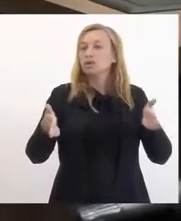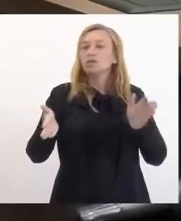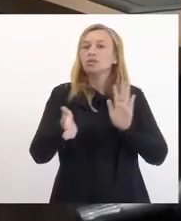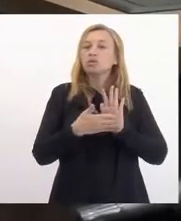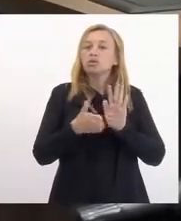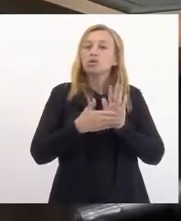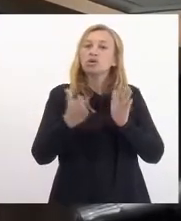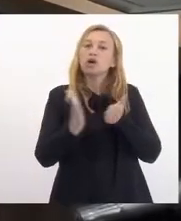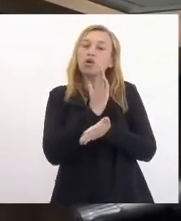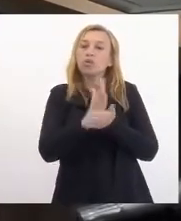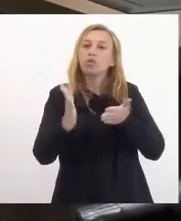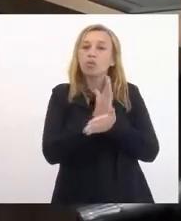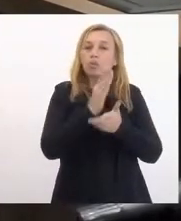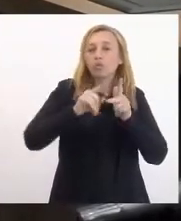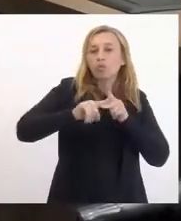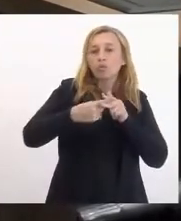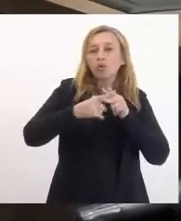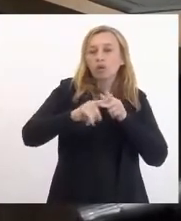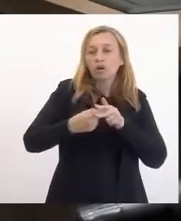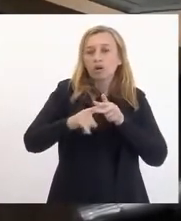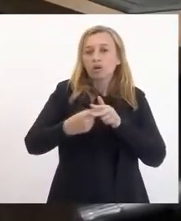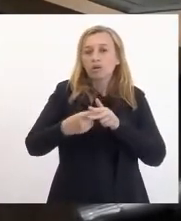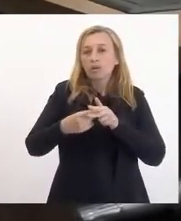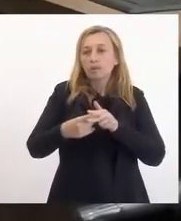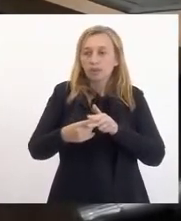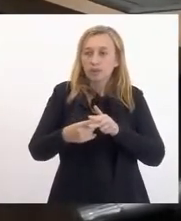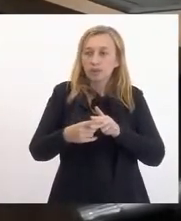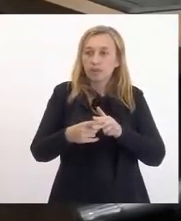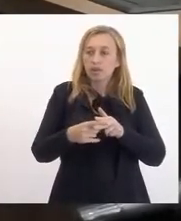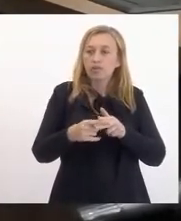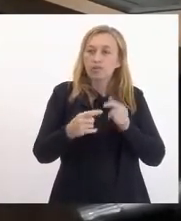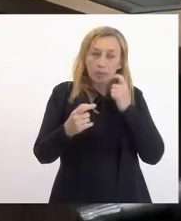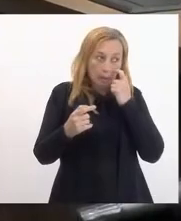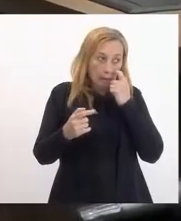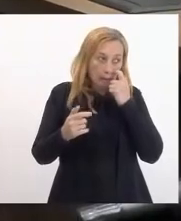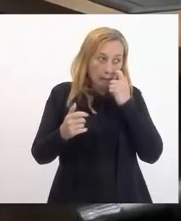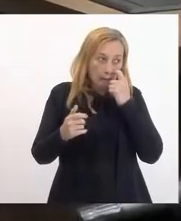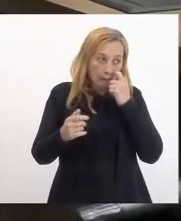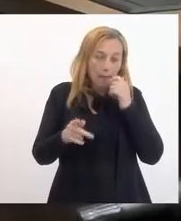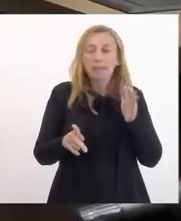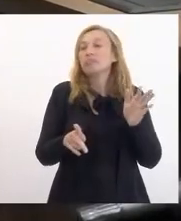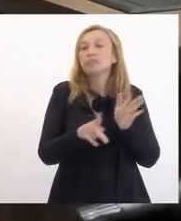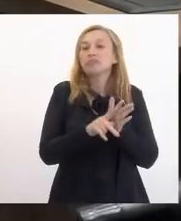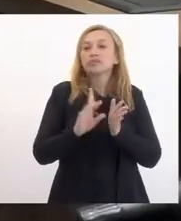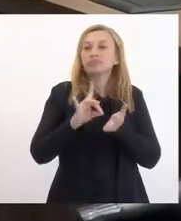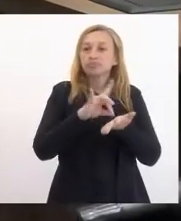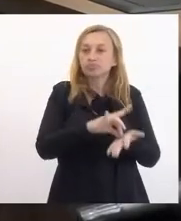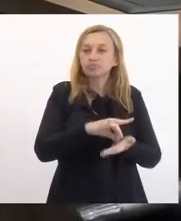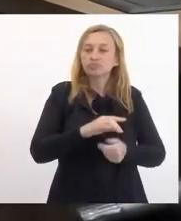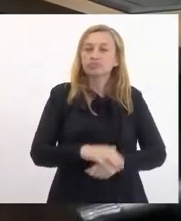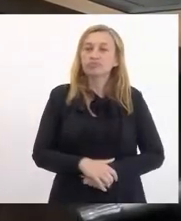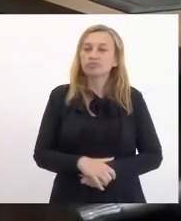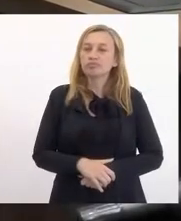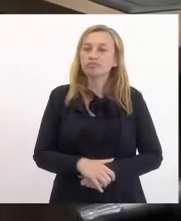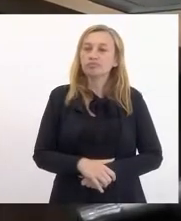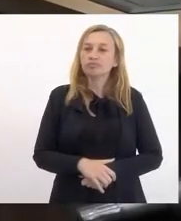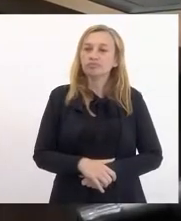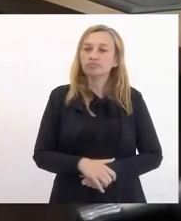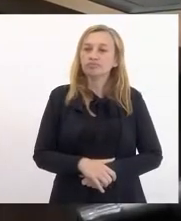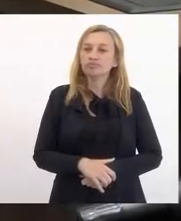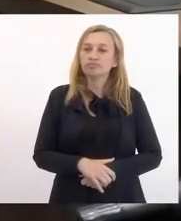alguns ajustes mais burocráticos ao projeto original para que